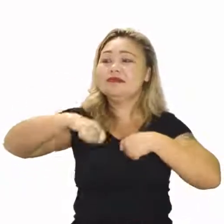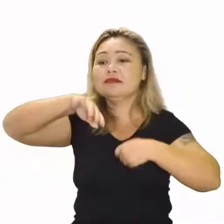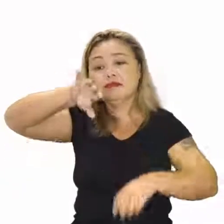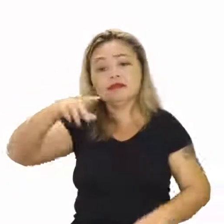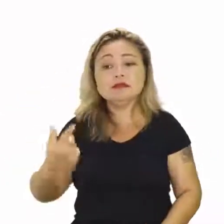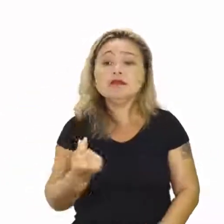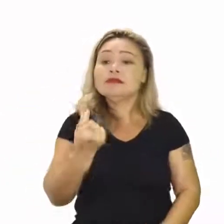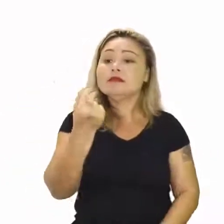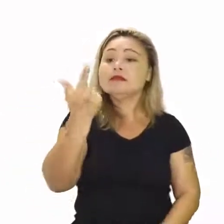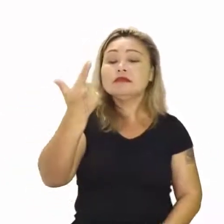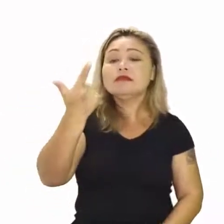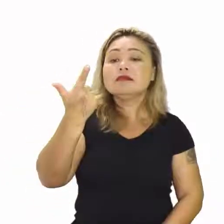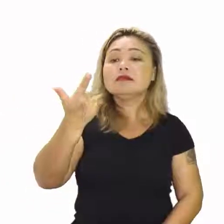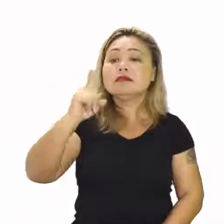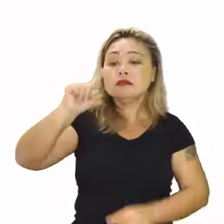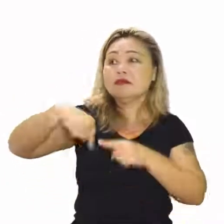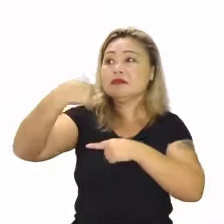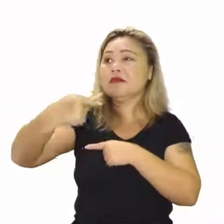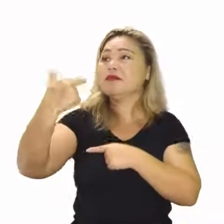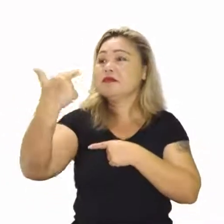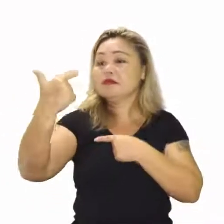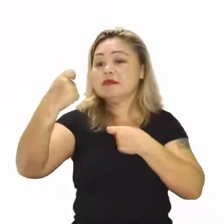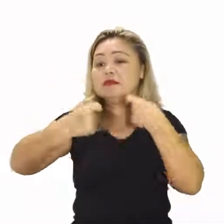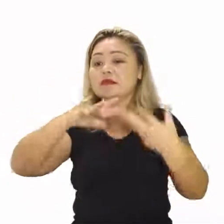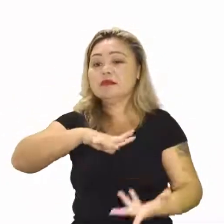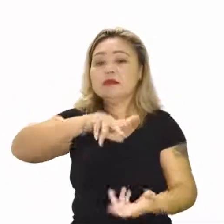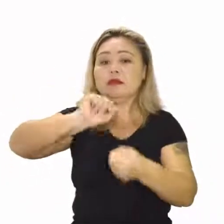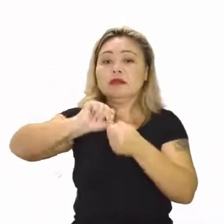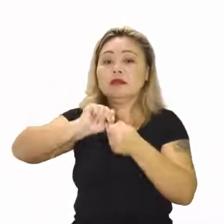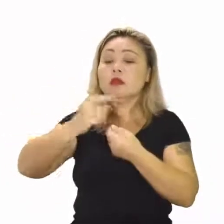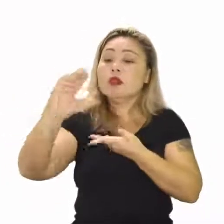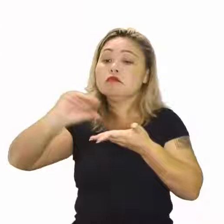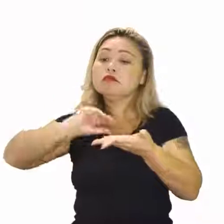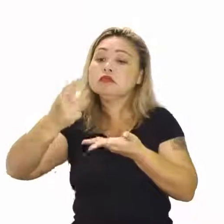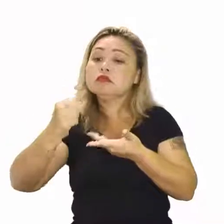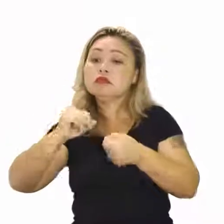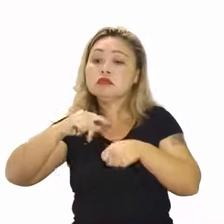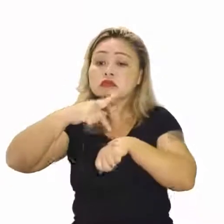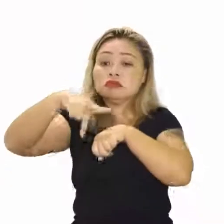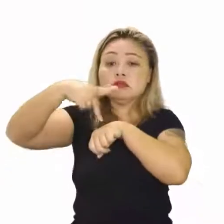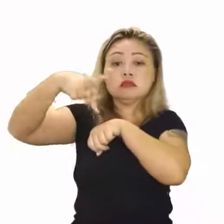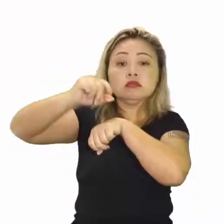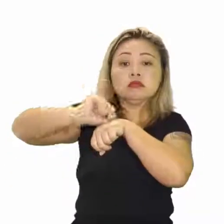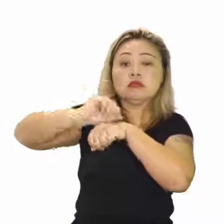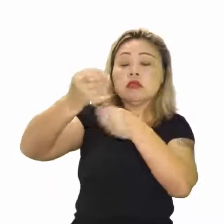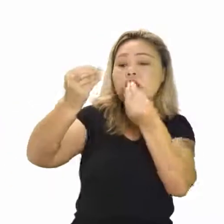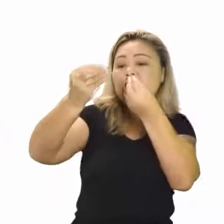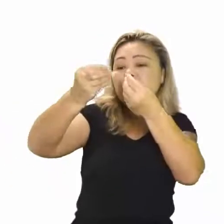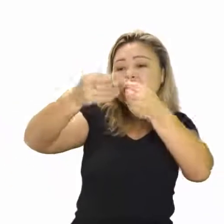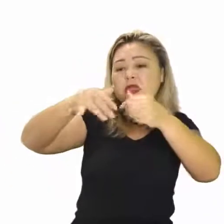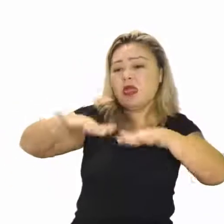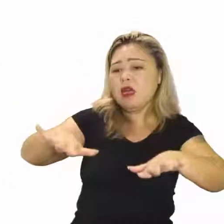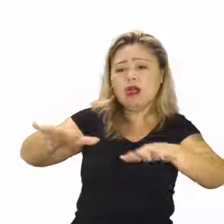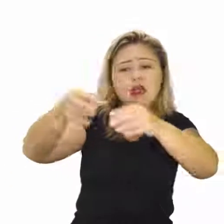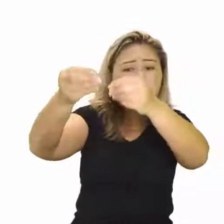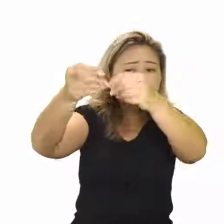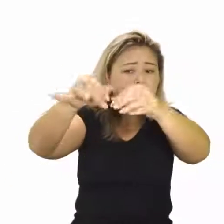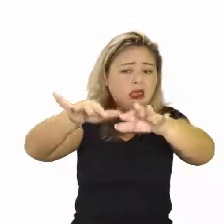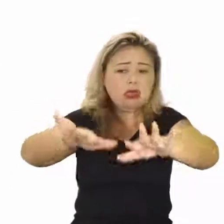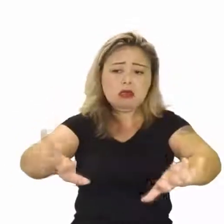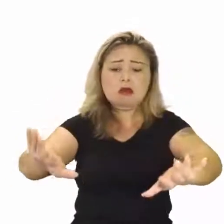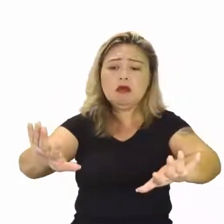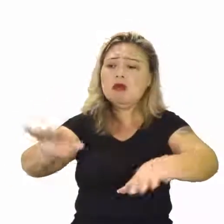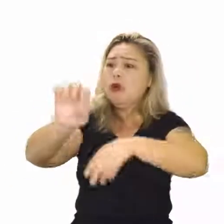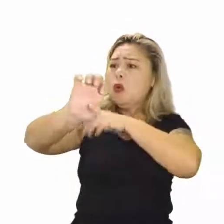recuperar economicamente. Após a Segunda Guerra Mundial, a economia de diversos países da Europa estavam devastadas. Que eu falei para vocês,